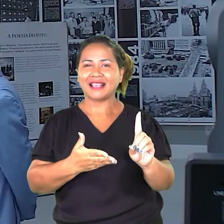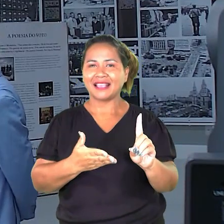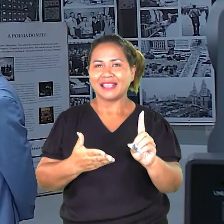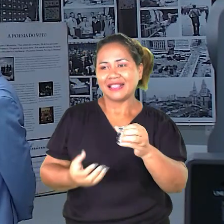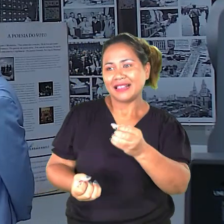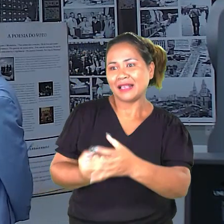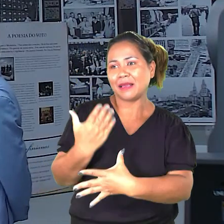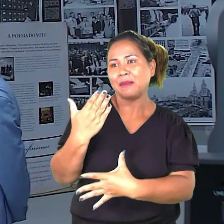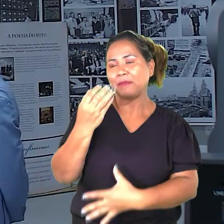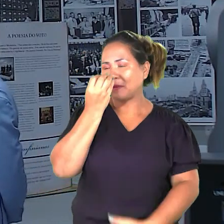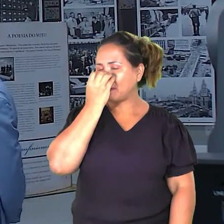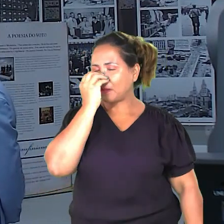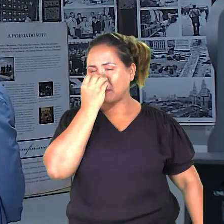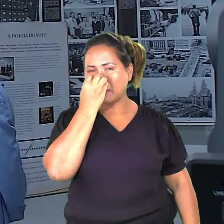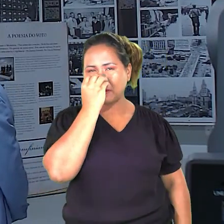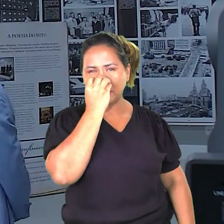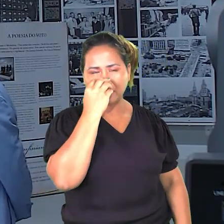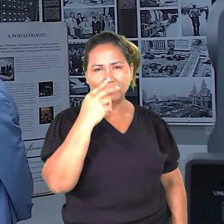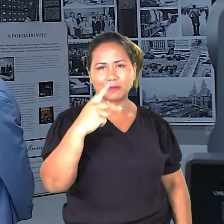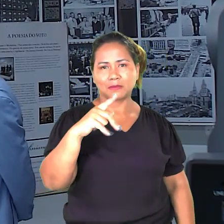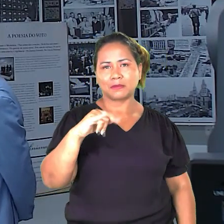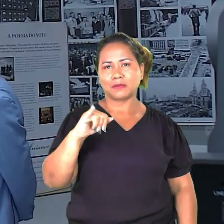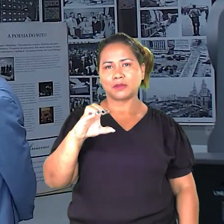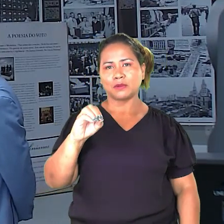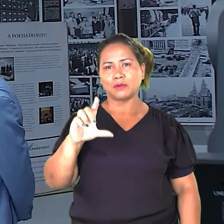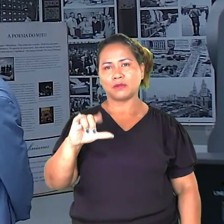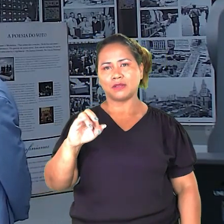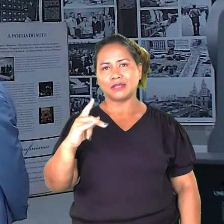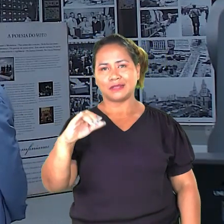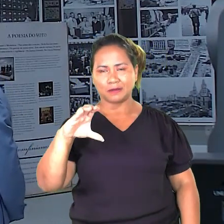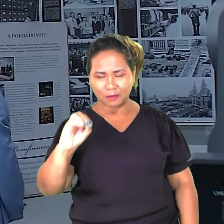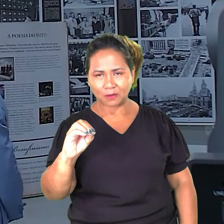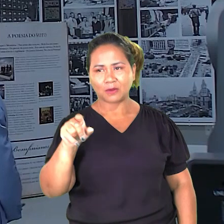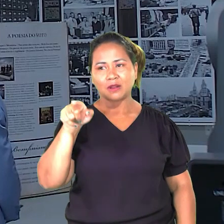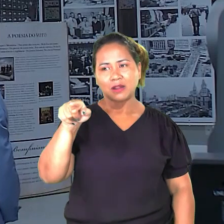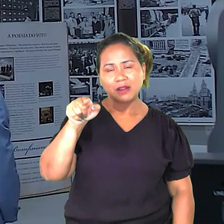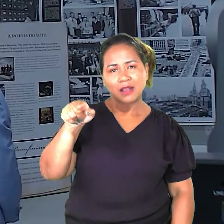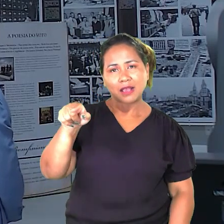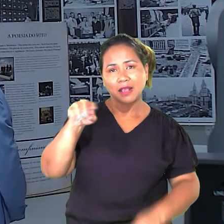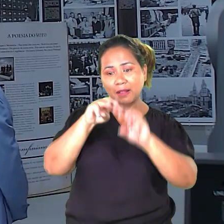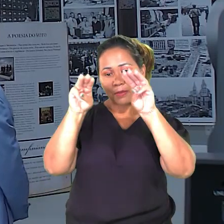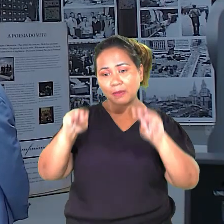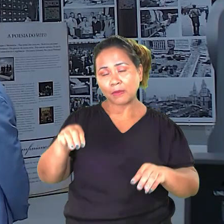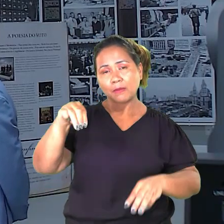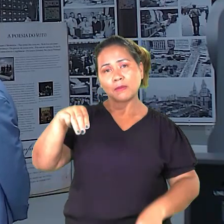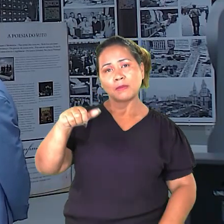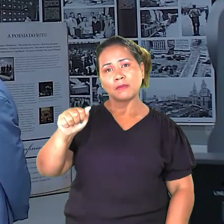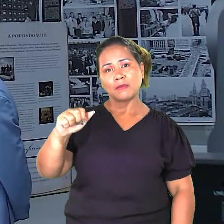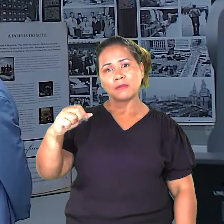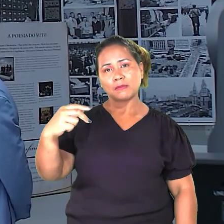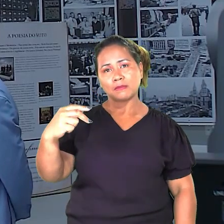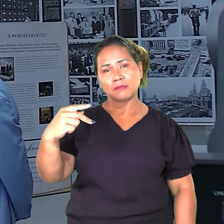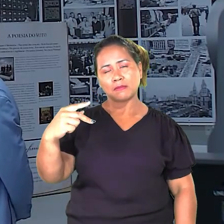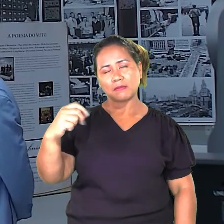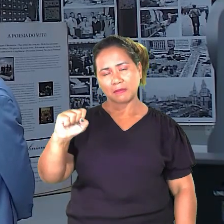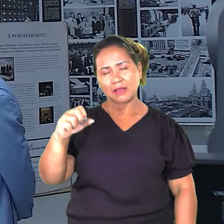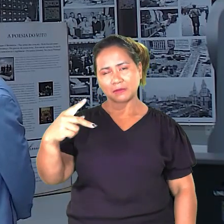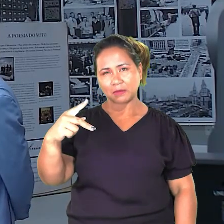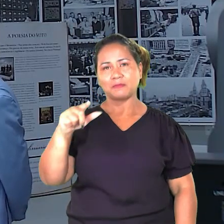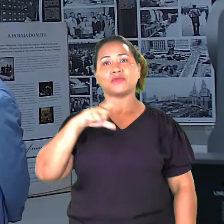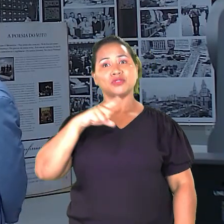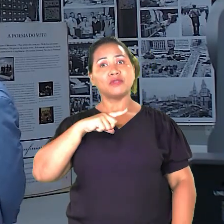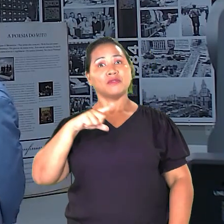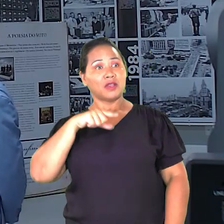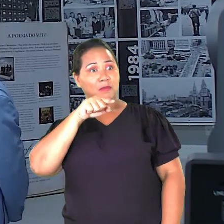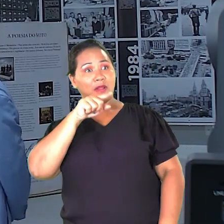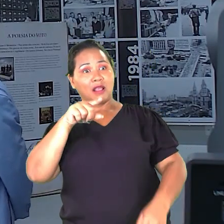ele devemos a última apresentação do lendário Palhaço Piolim no vão do MASP. Sim,